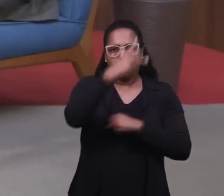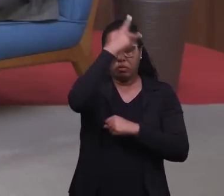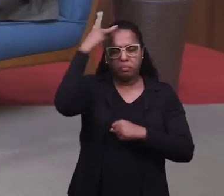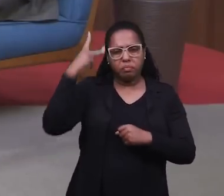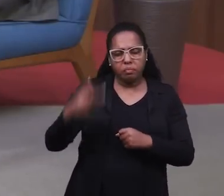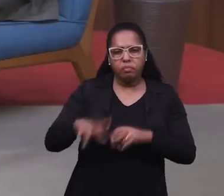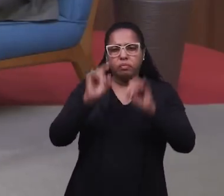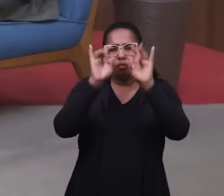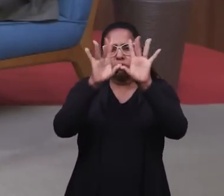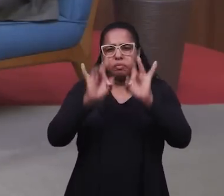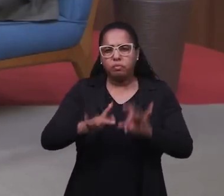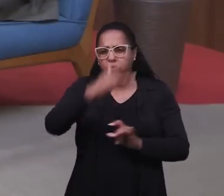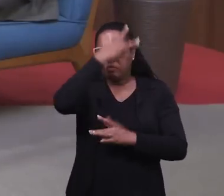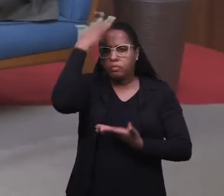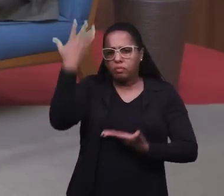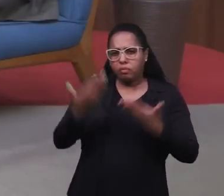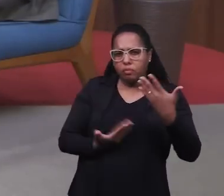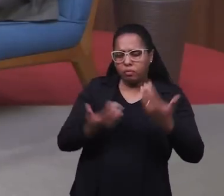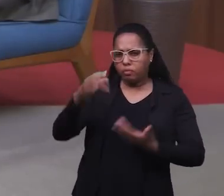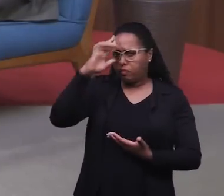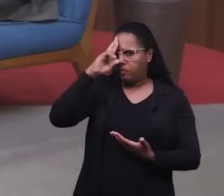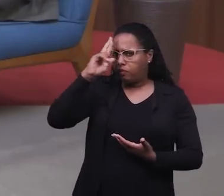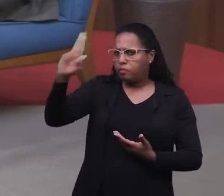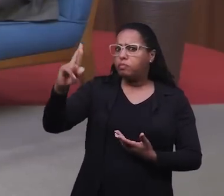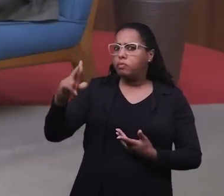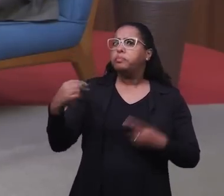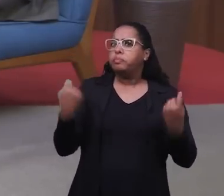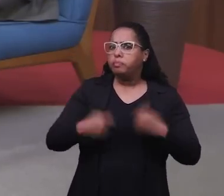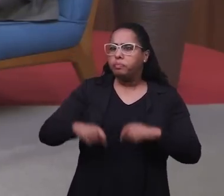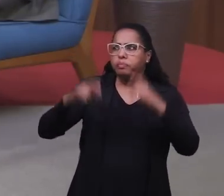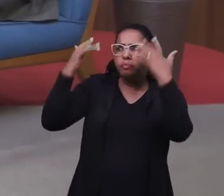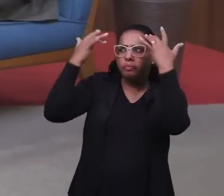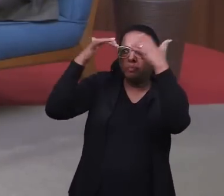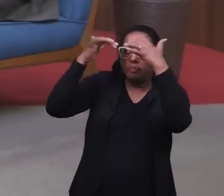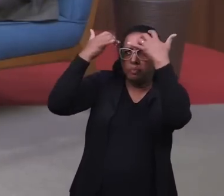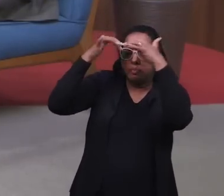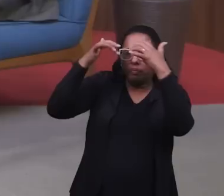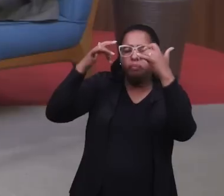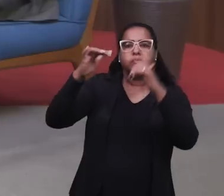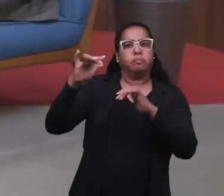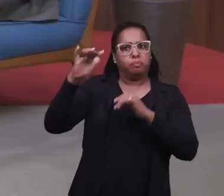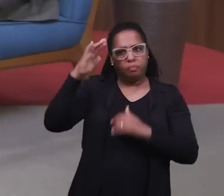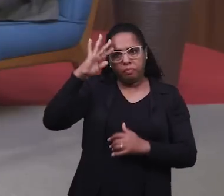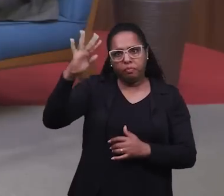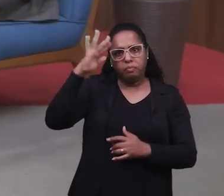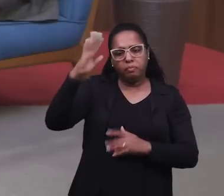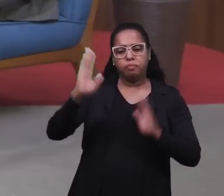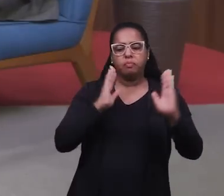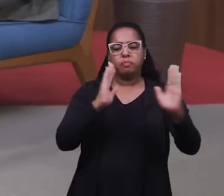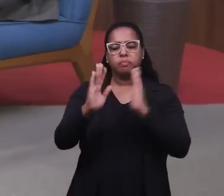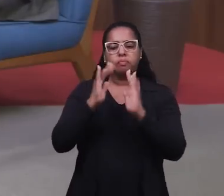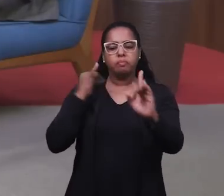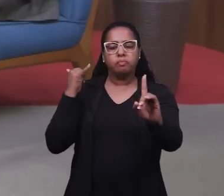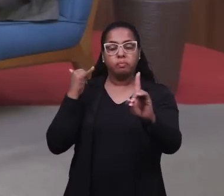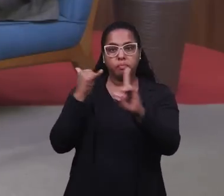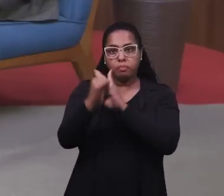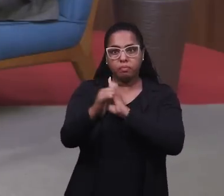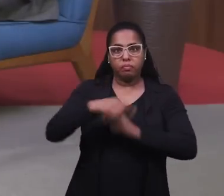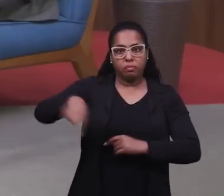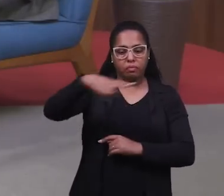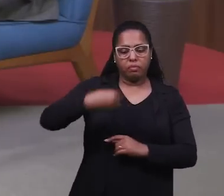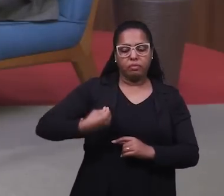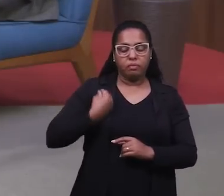mas especialmente o crente em Jesus, precisam refletir sobre isso e sobre o momento profético que estamos vivendo.